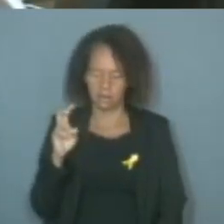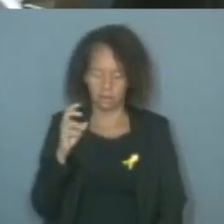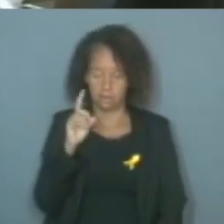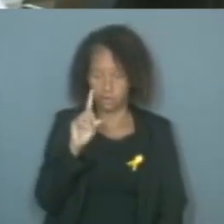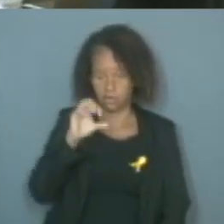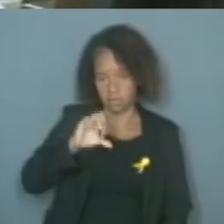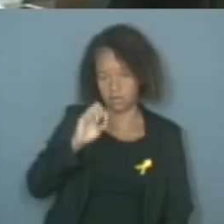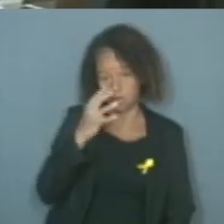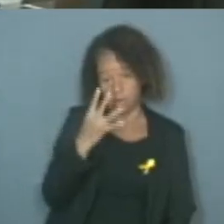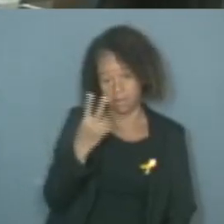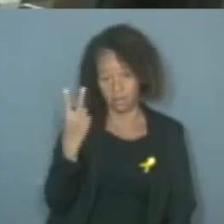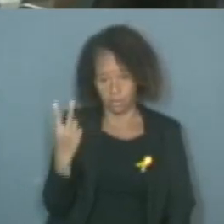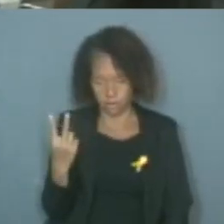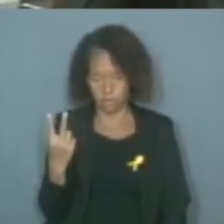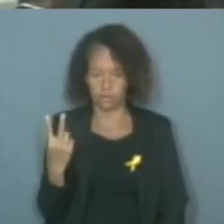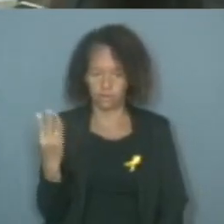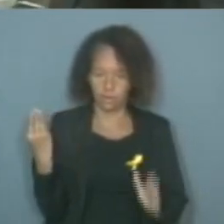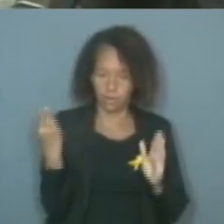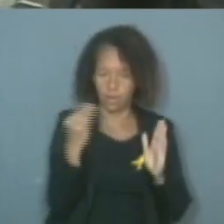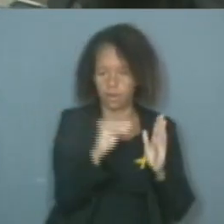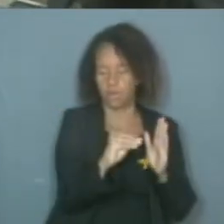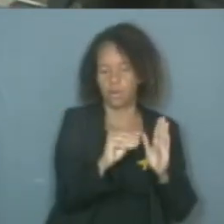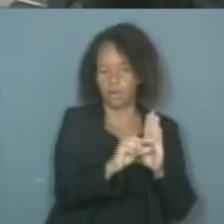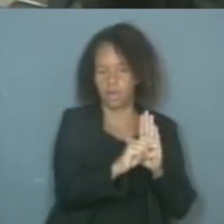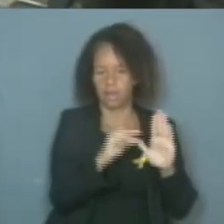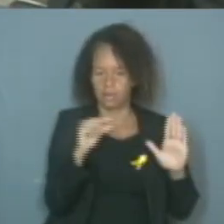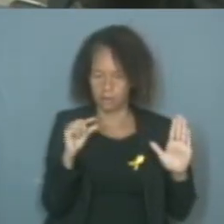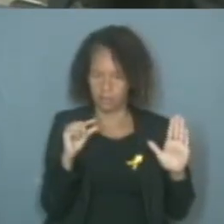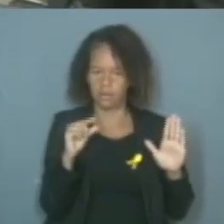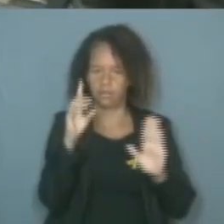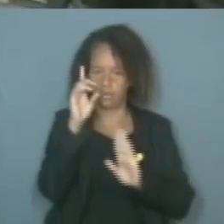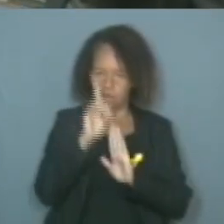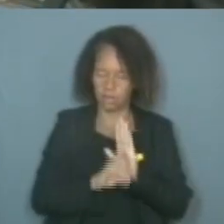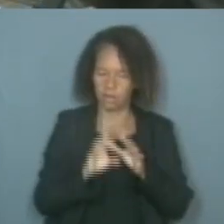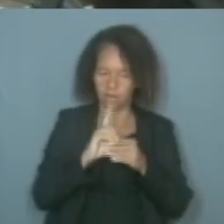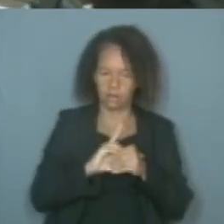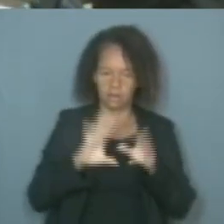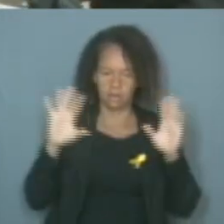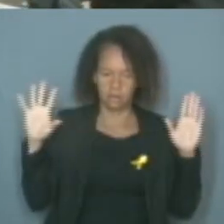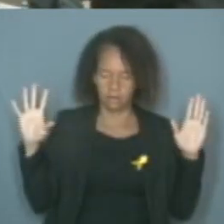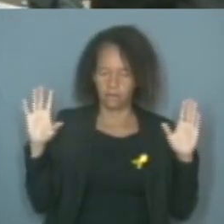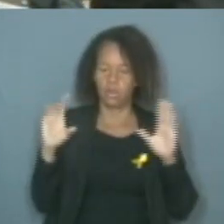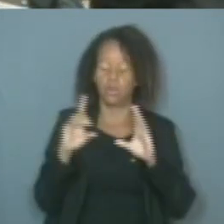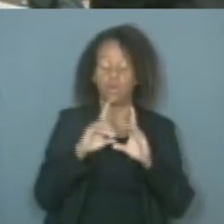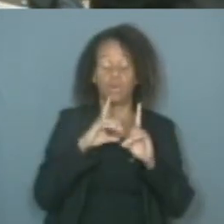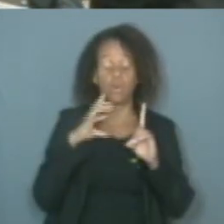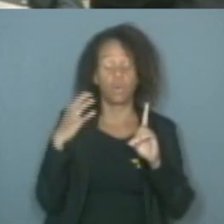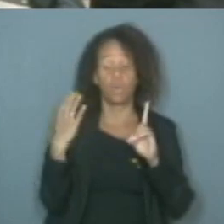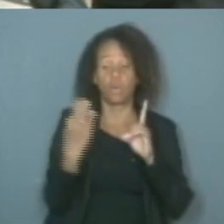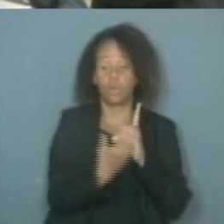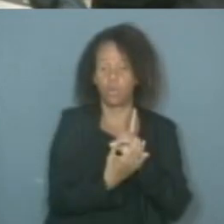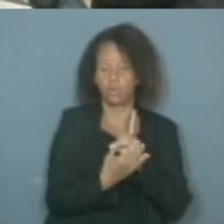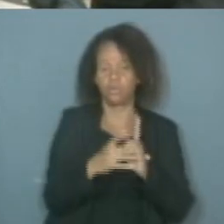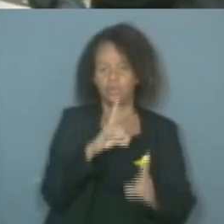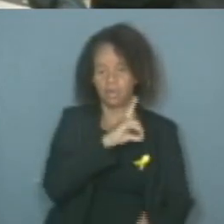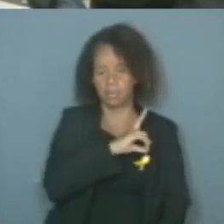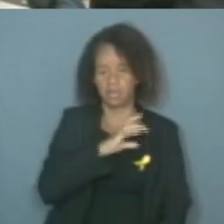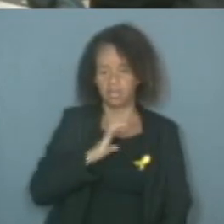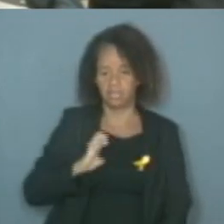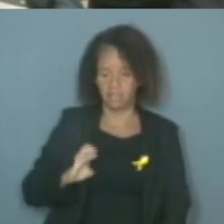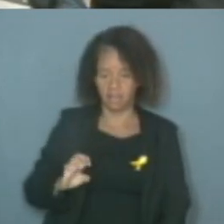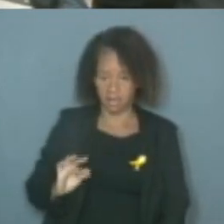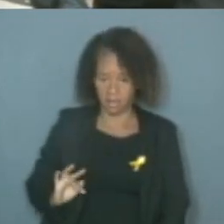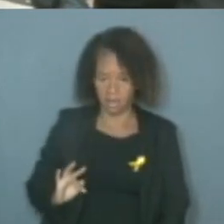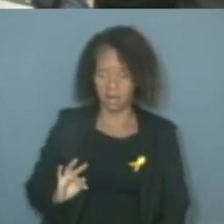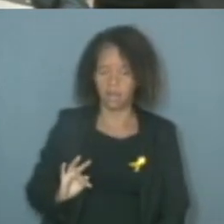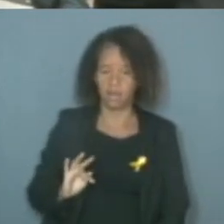42, quem colocou lá o artigo com direito à liberdade de culto foi um deputado federal